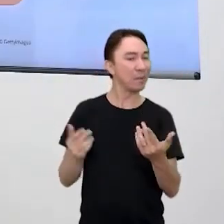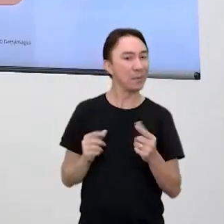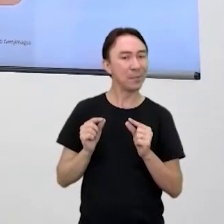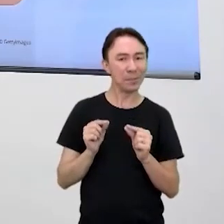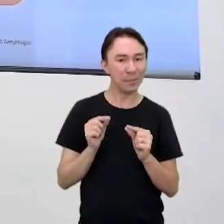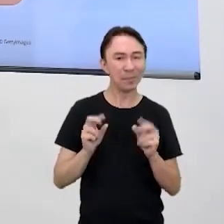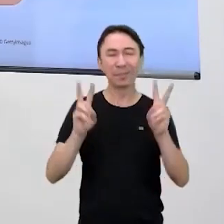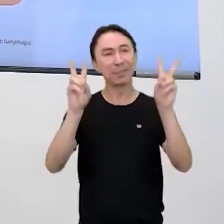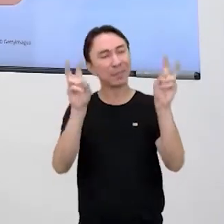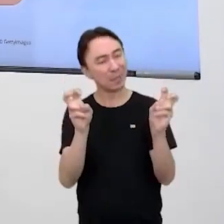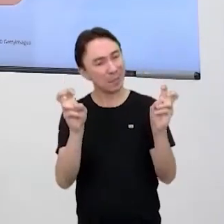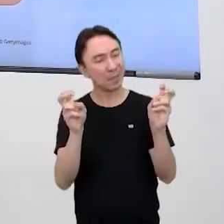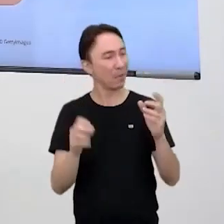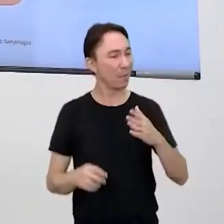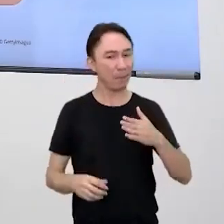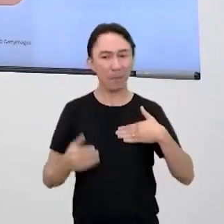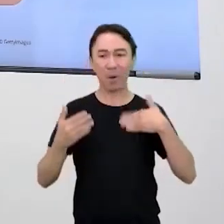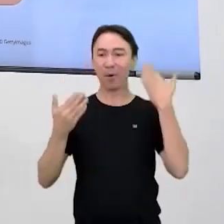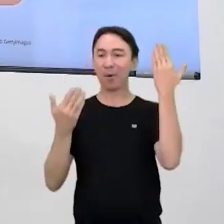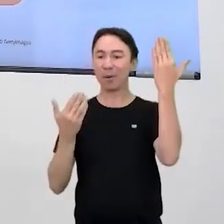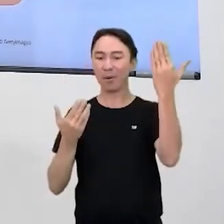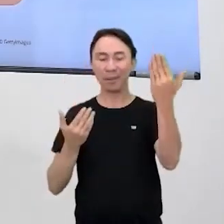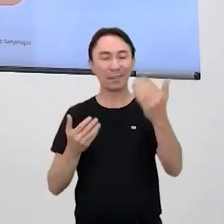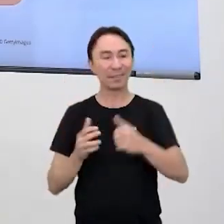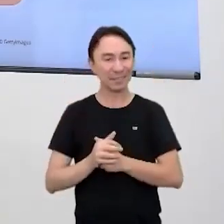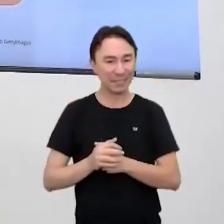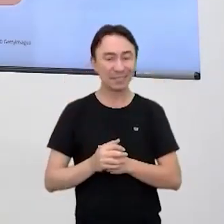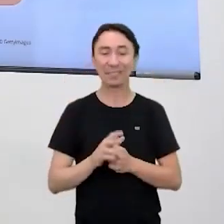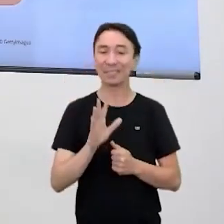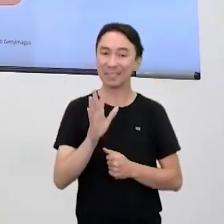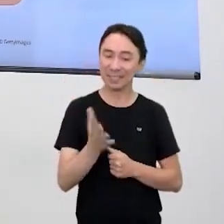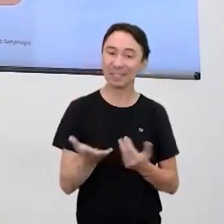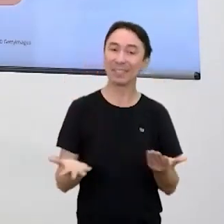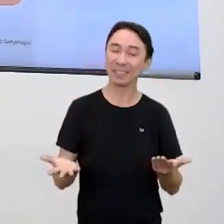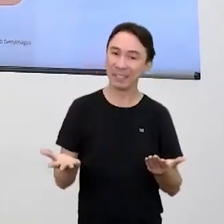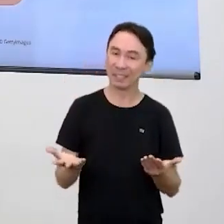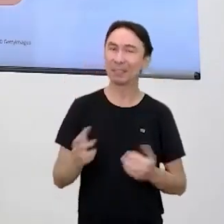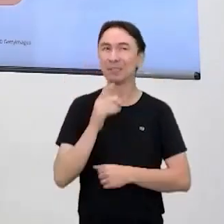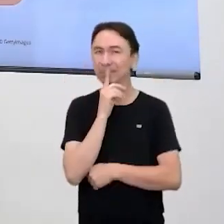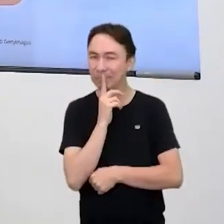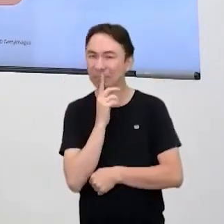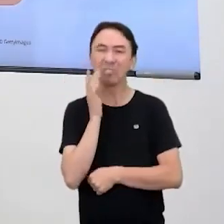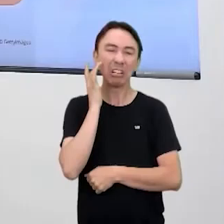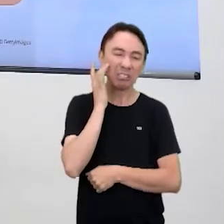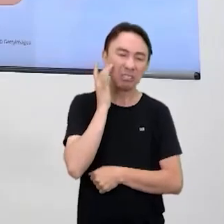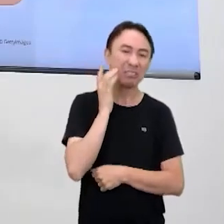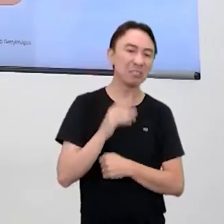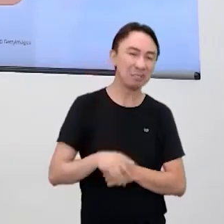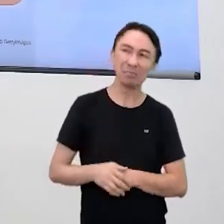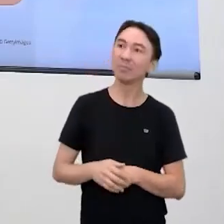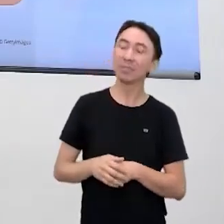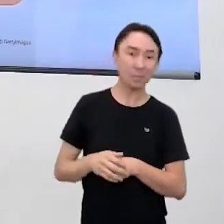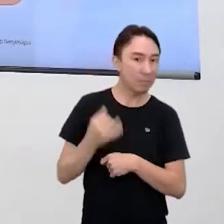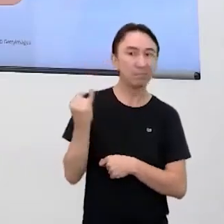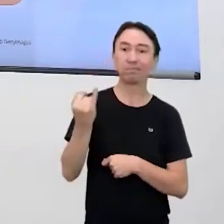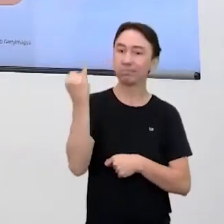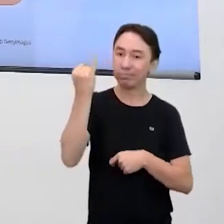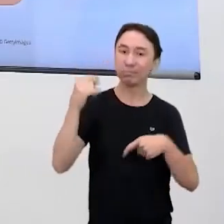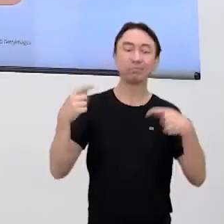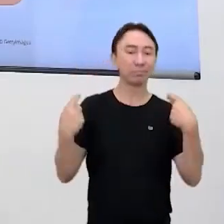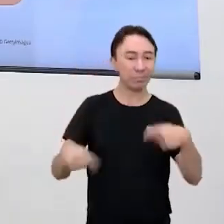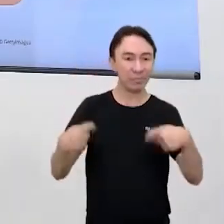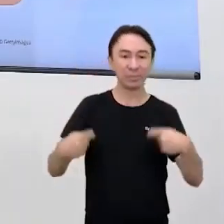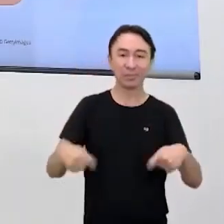Eu achei necessário e, acima de tudo, bastante ousado. Inclusive, nas primeiras reuniões que